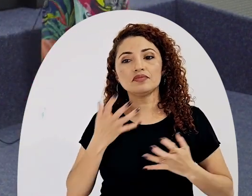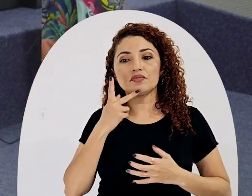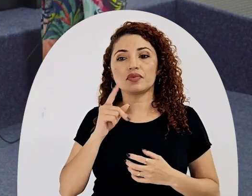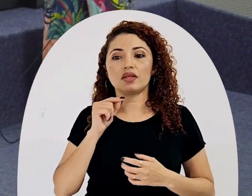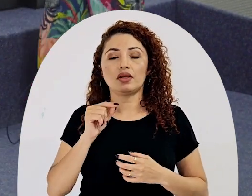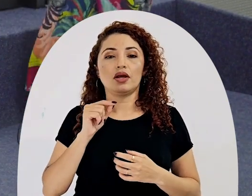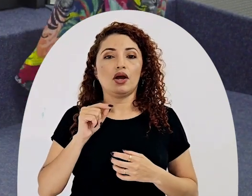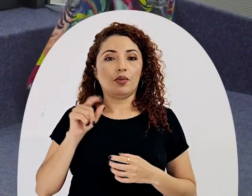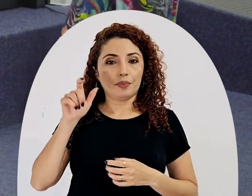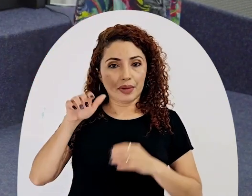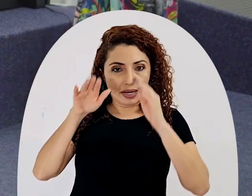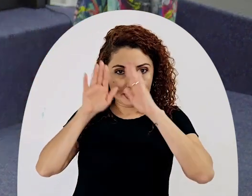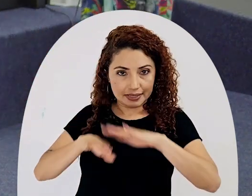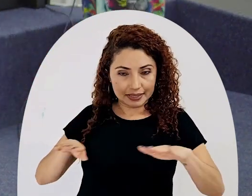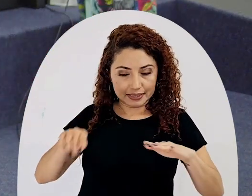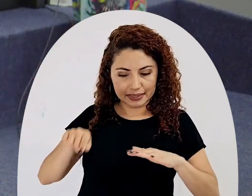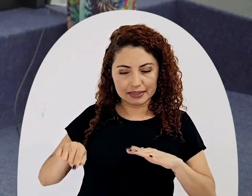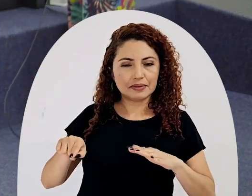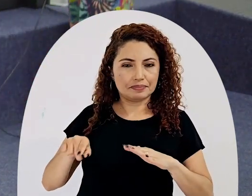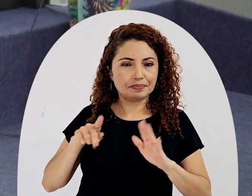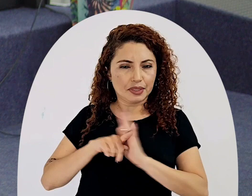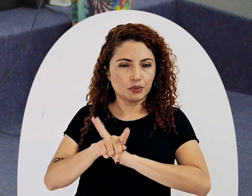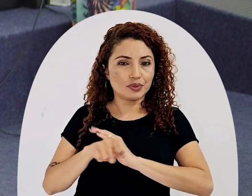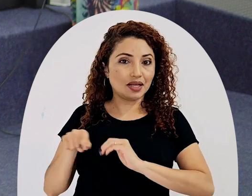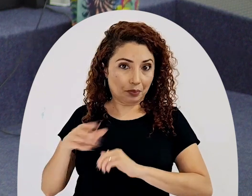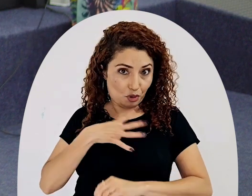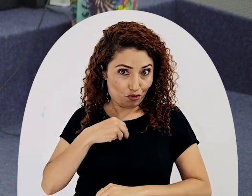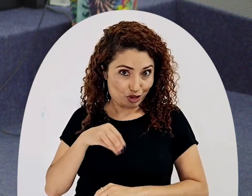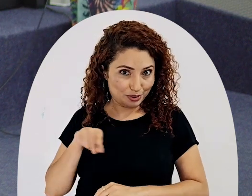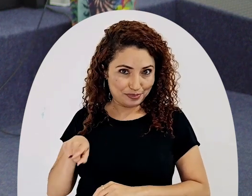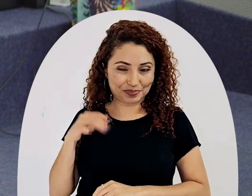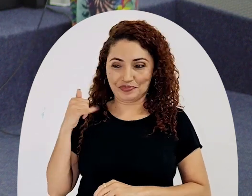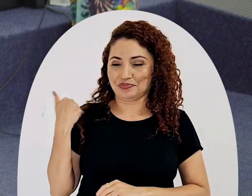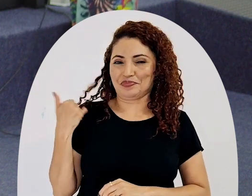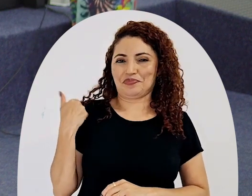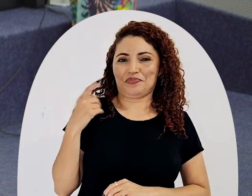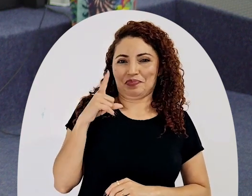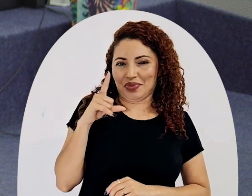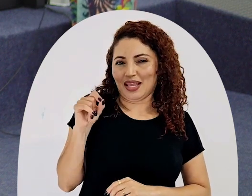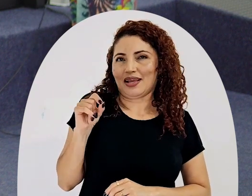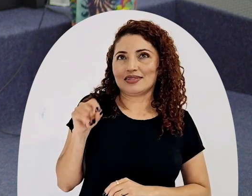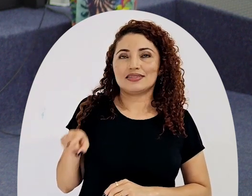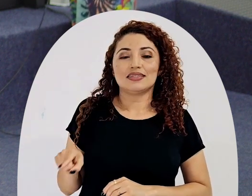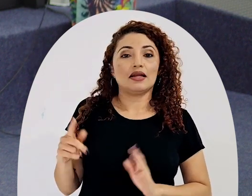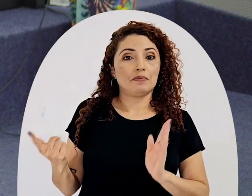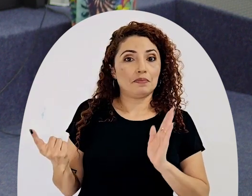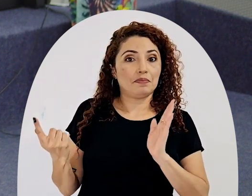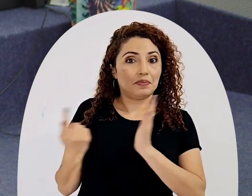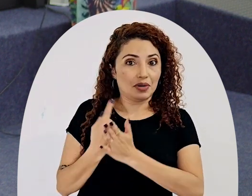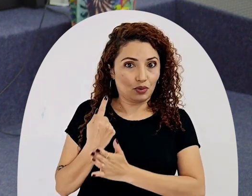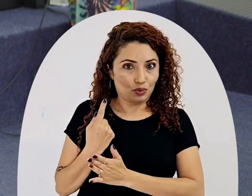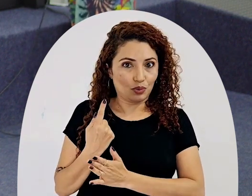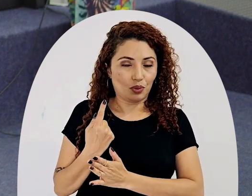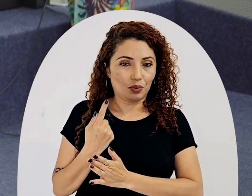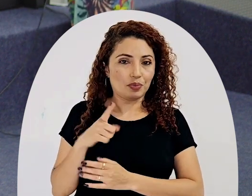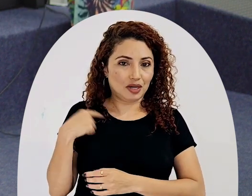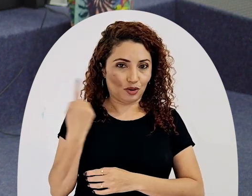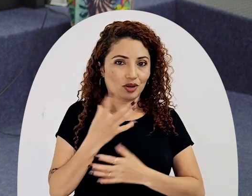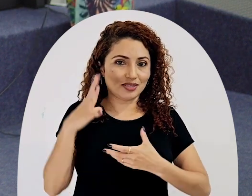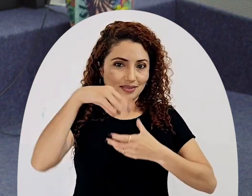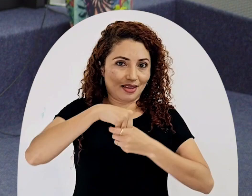meu filho, ele estava com 10 anos, 9 para 10, ele fez uma pergunta para a gente num